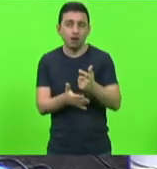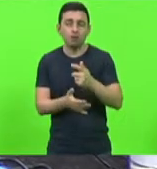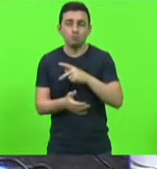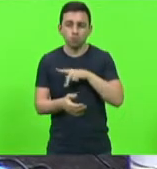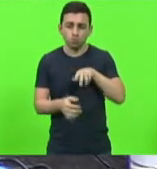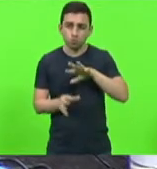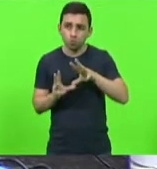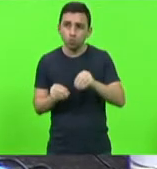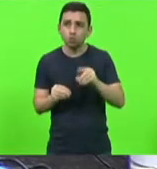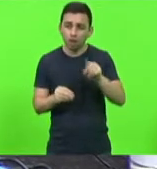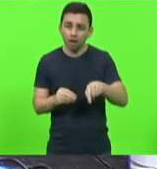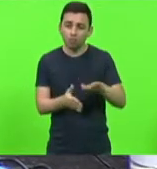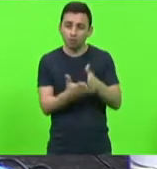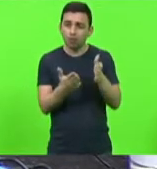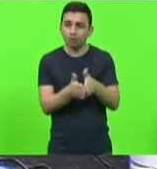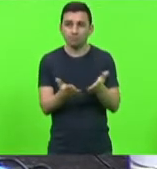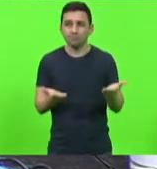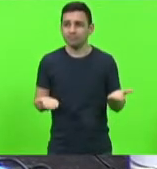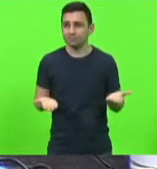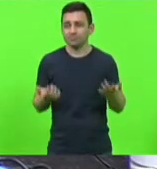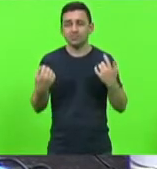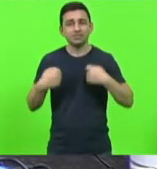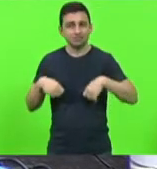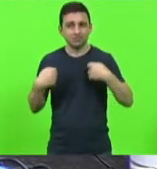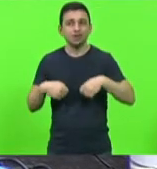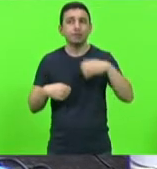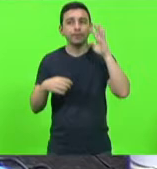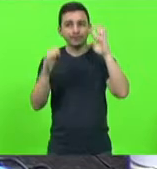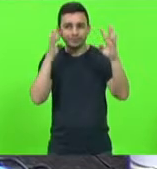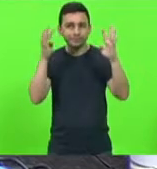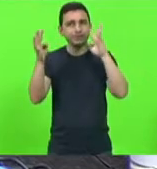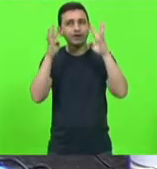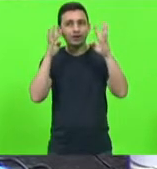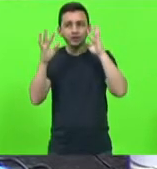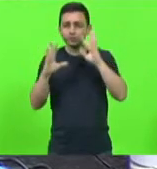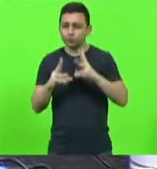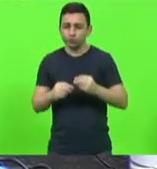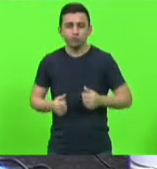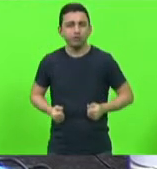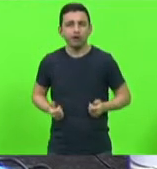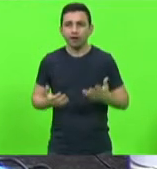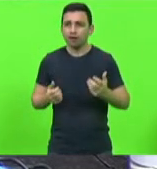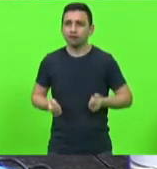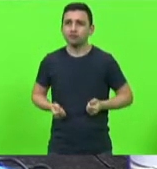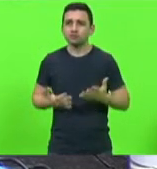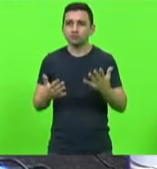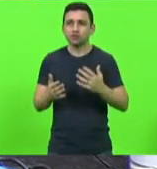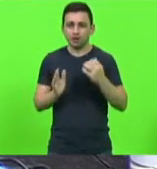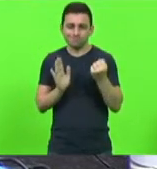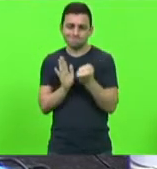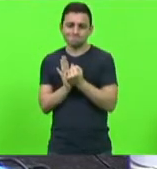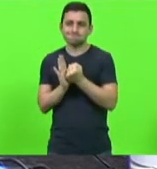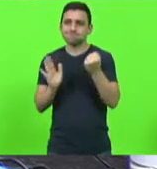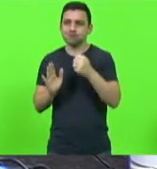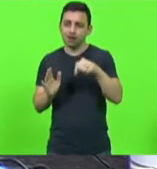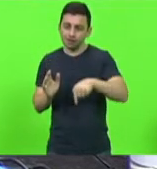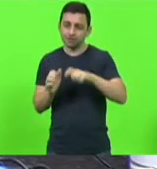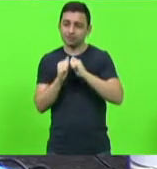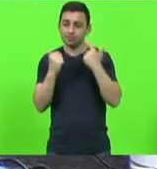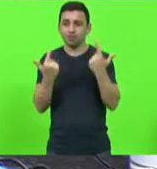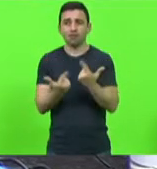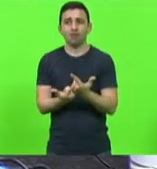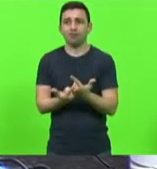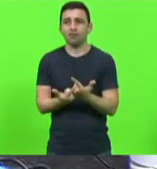mais pobres. Então, nós temos que pensar em toda a despesa pública que nós chancelamos aqui na Assembleia